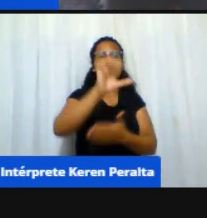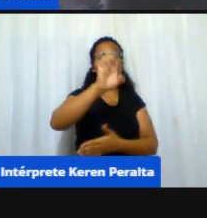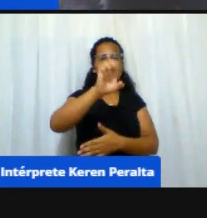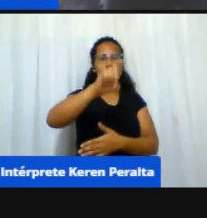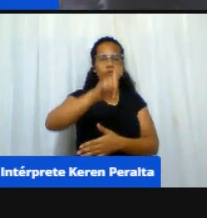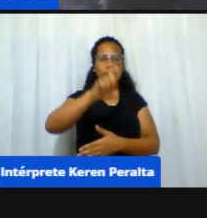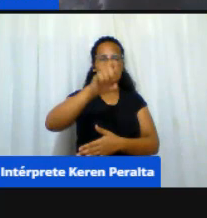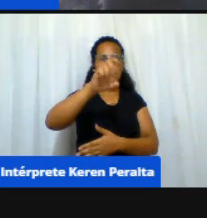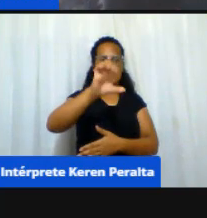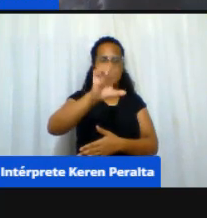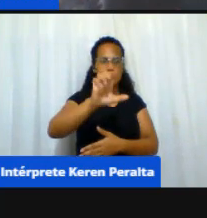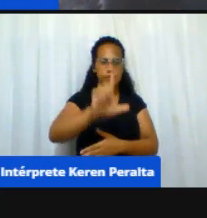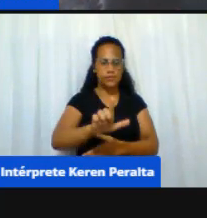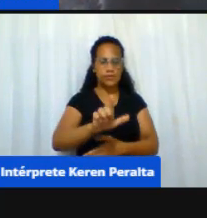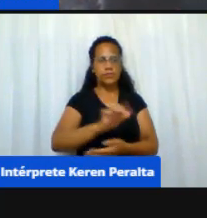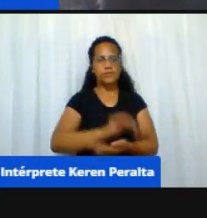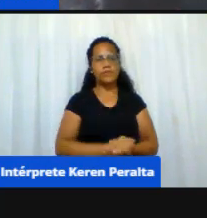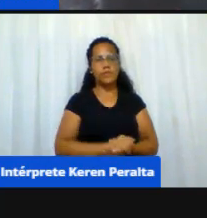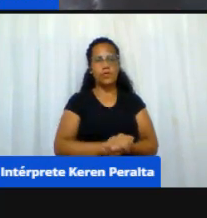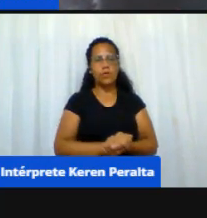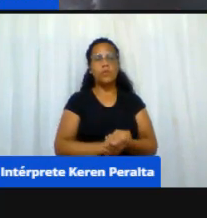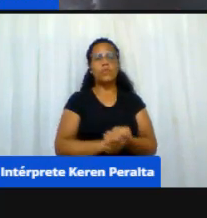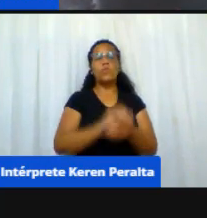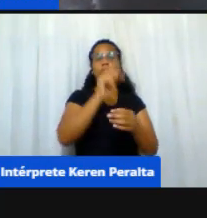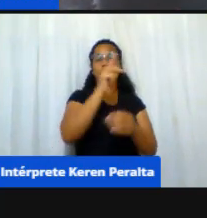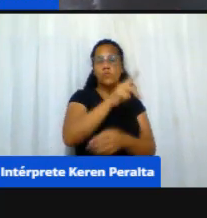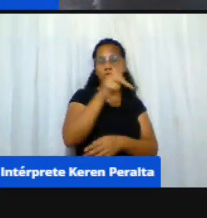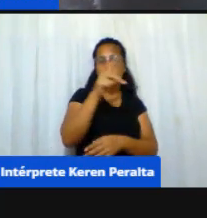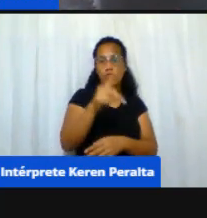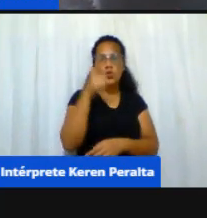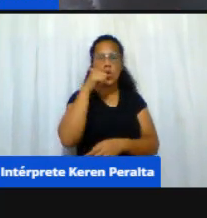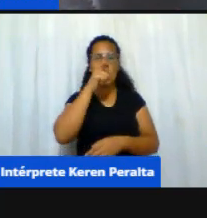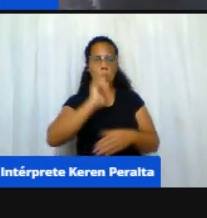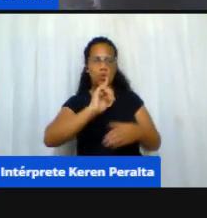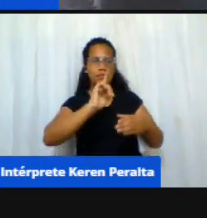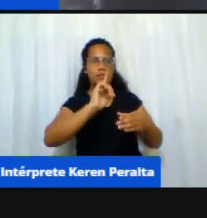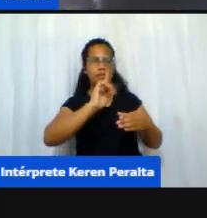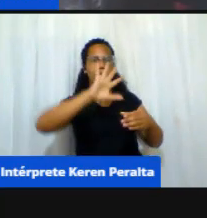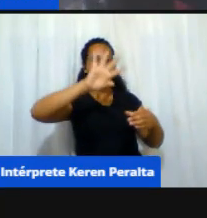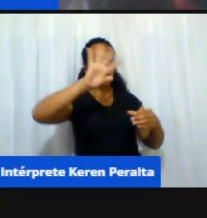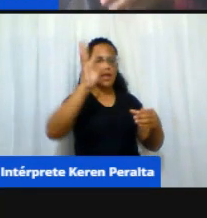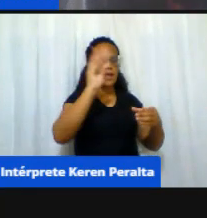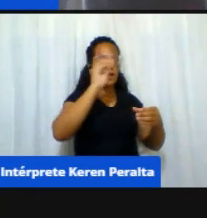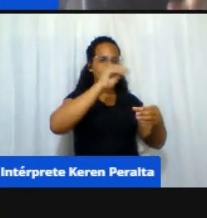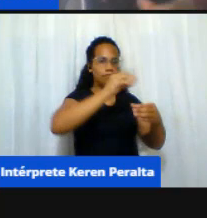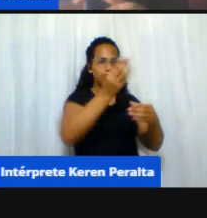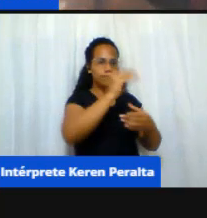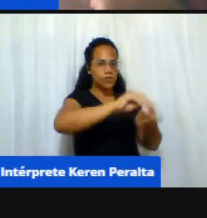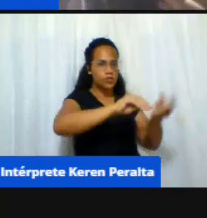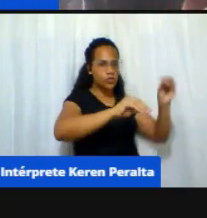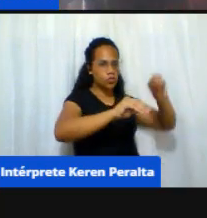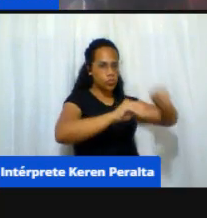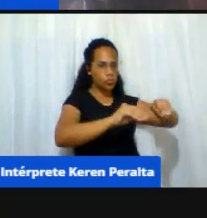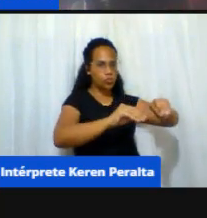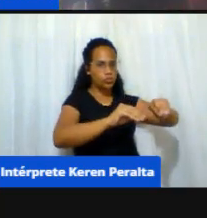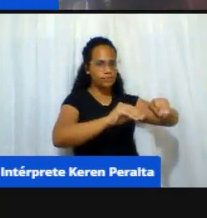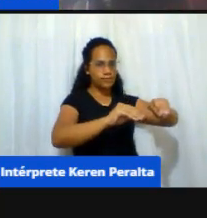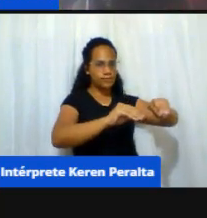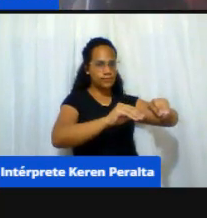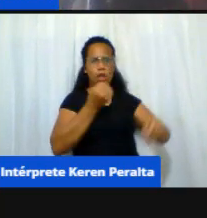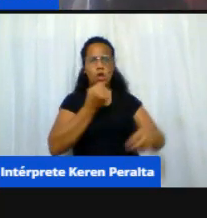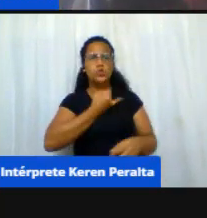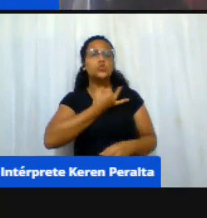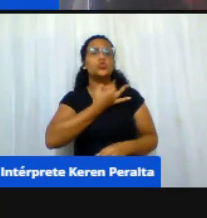em tabular os dados que coletou, né, das atividades diagnósticas, para as apreciações que